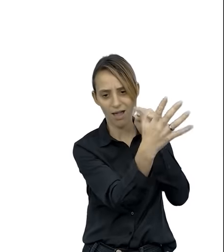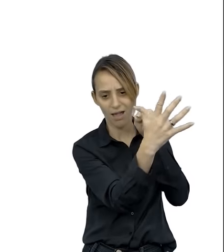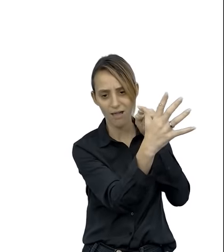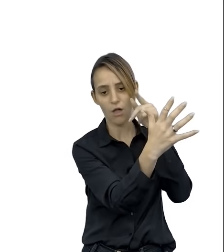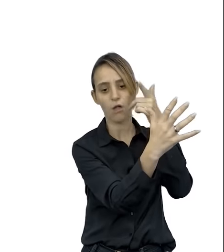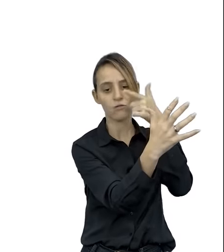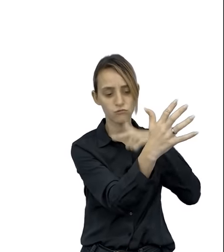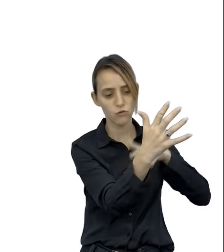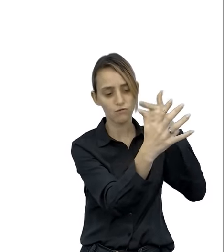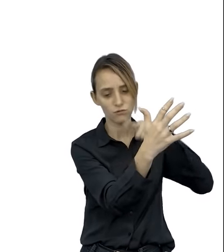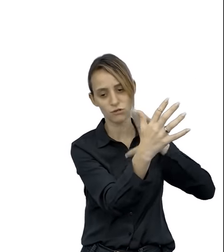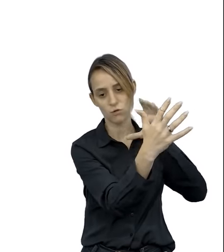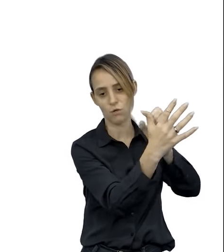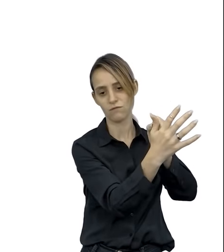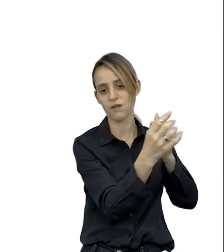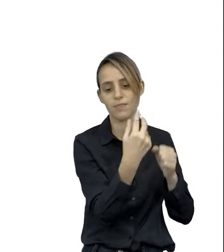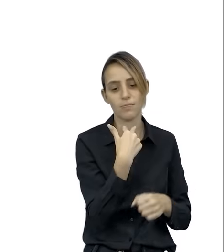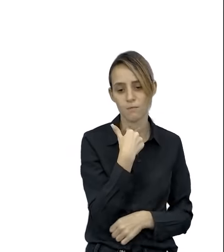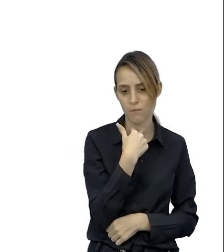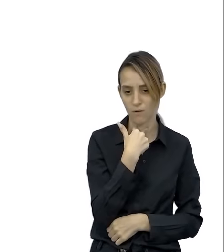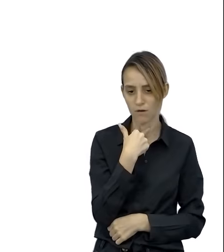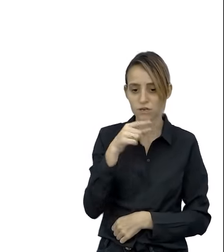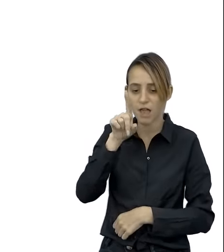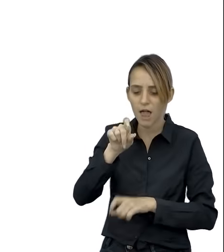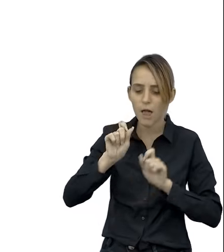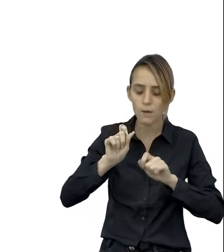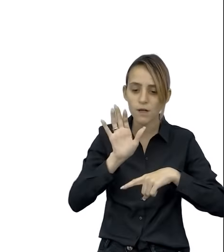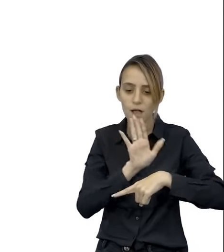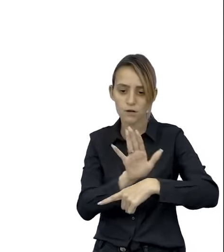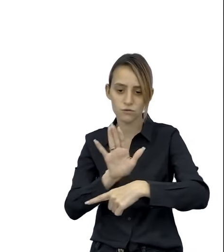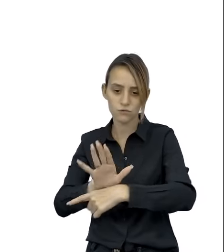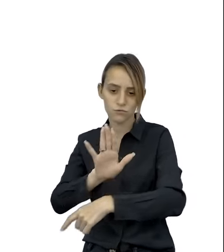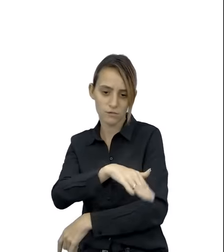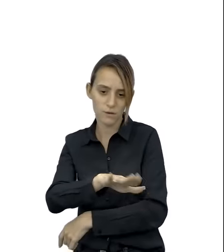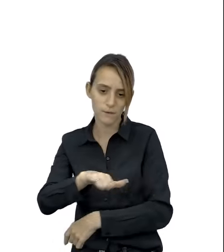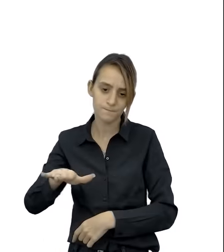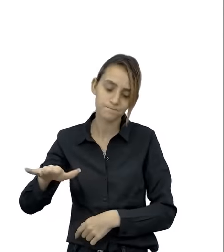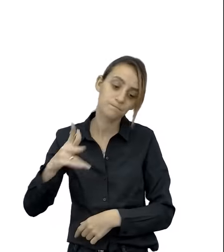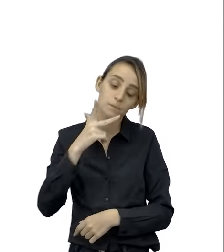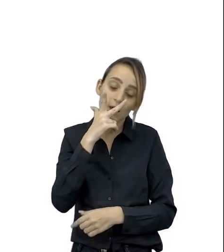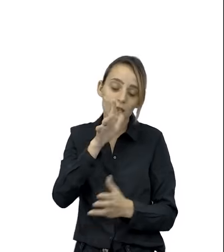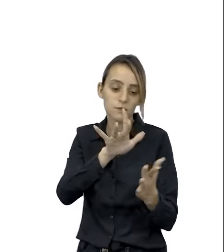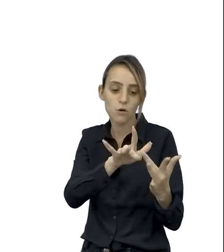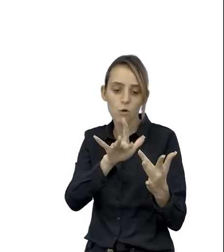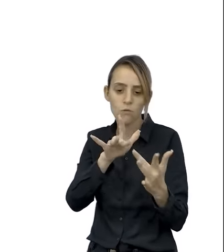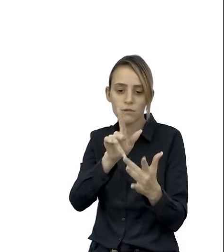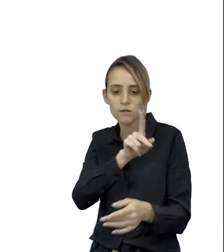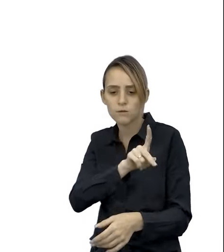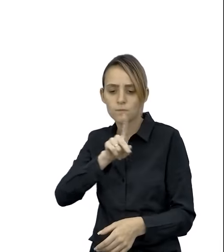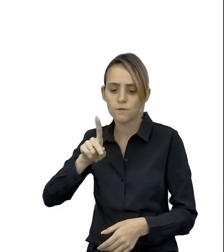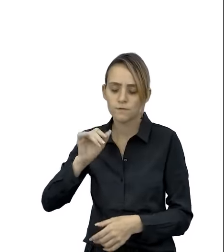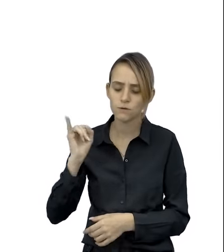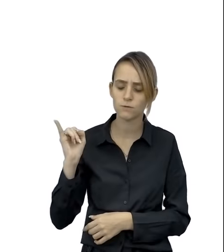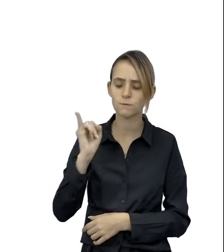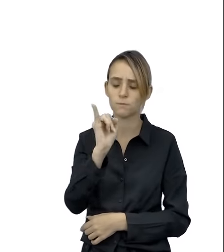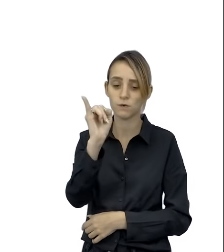ser construído com os estudantes. É uma aproximação importante que o professor deve